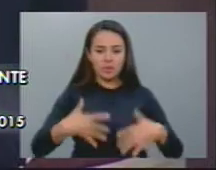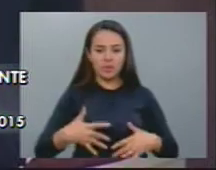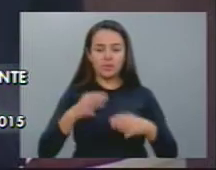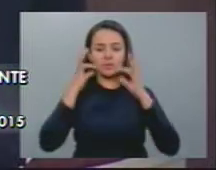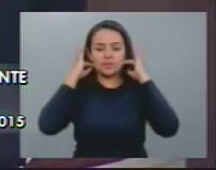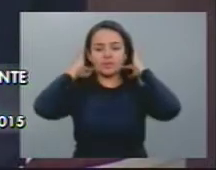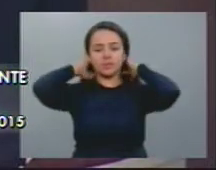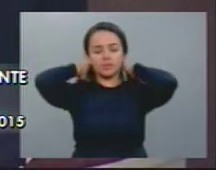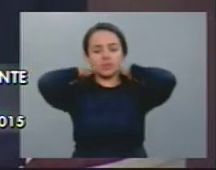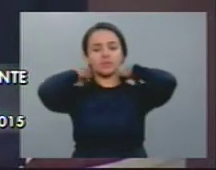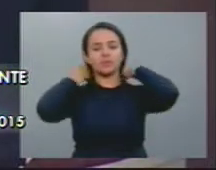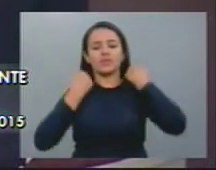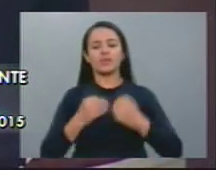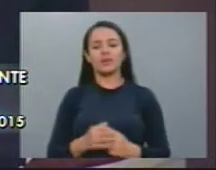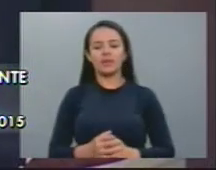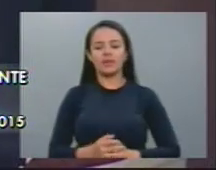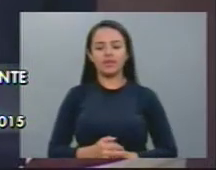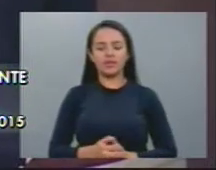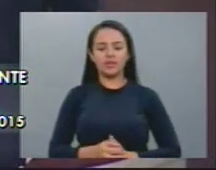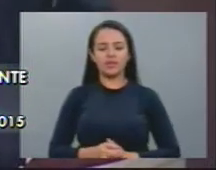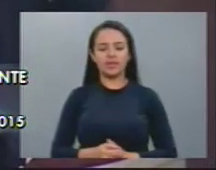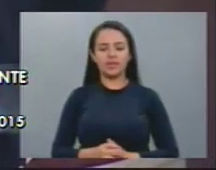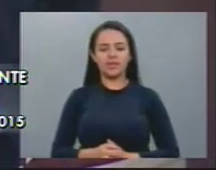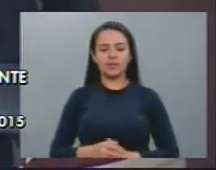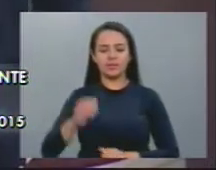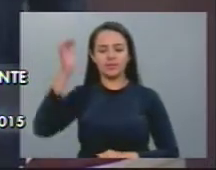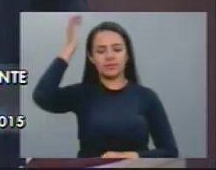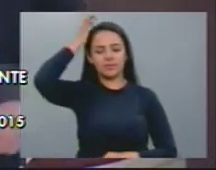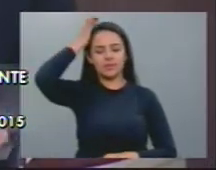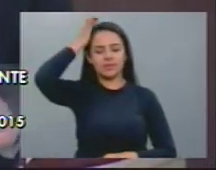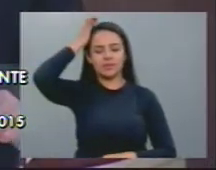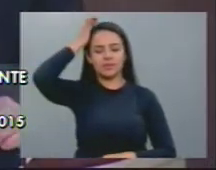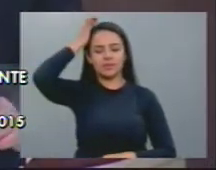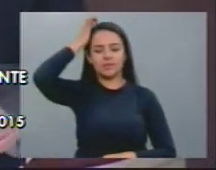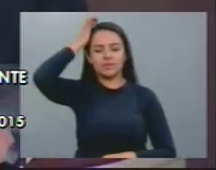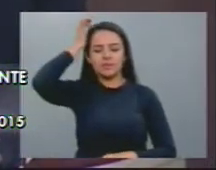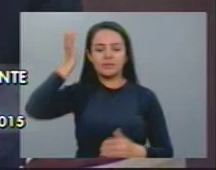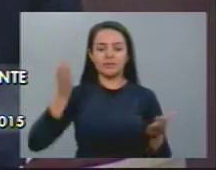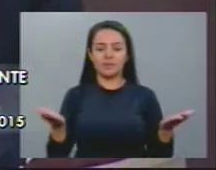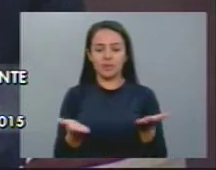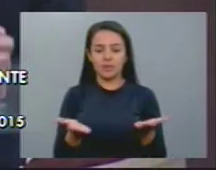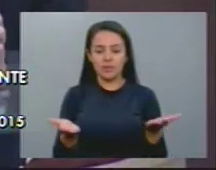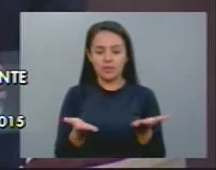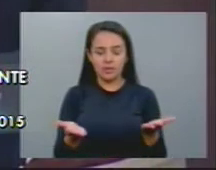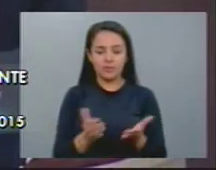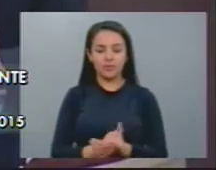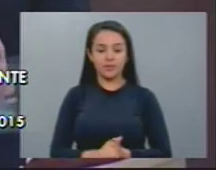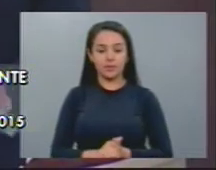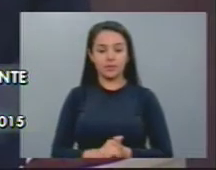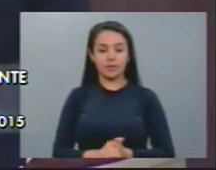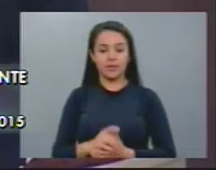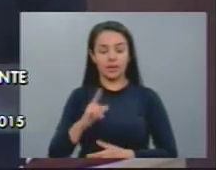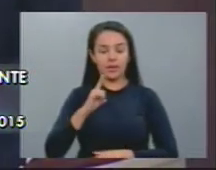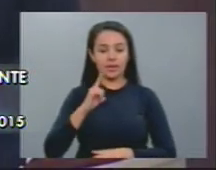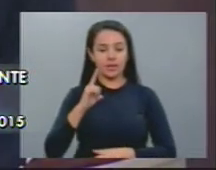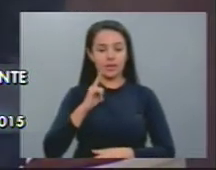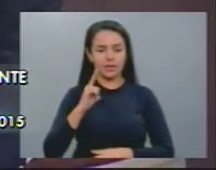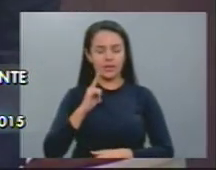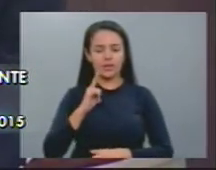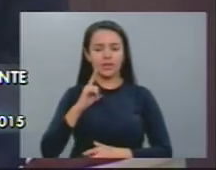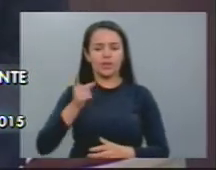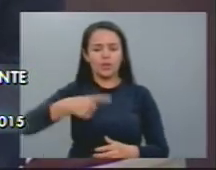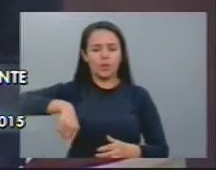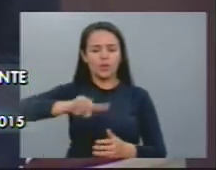história recente, e eu peço a atenção de Vossa Excelência, na história recente, houve um momento em que acreditamos